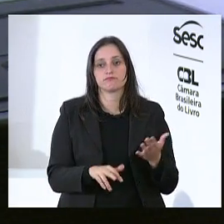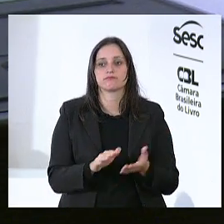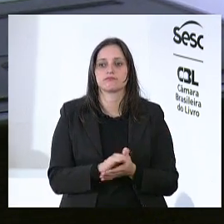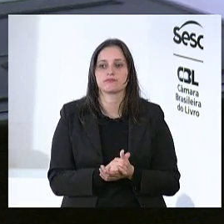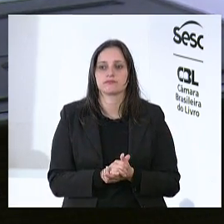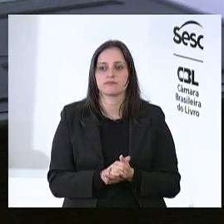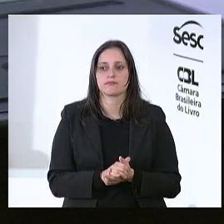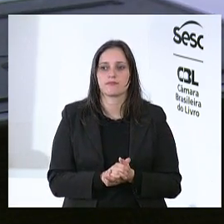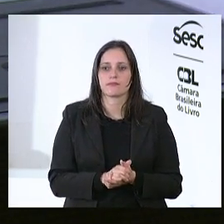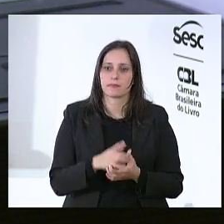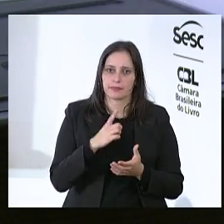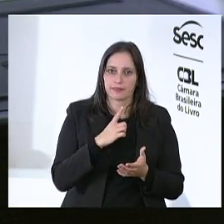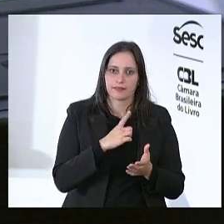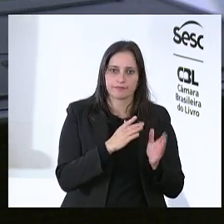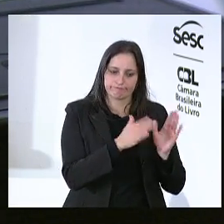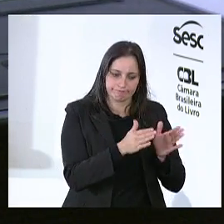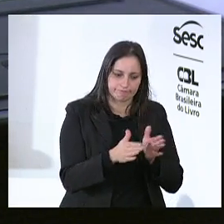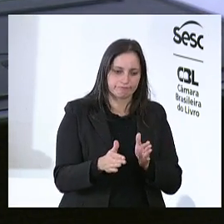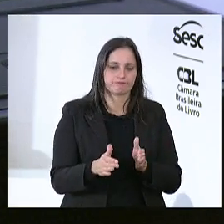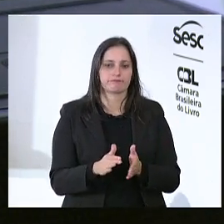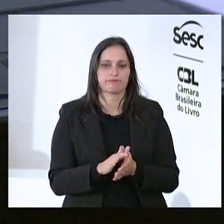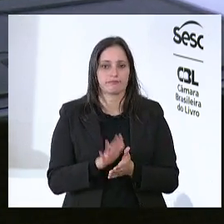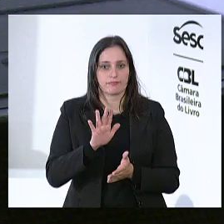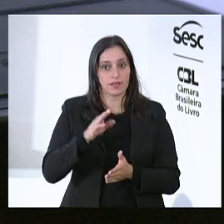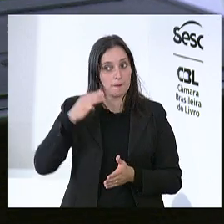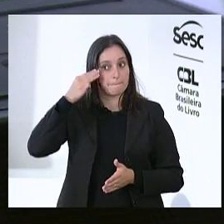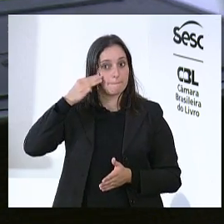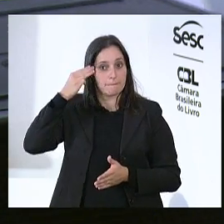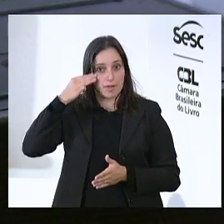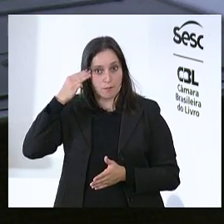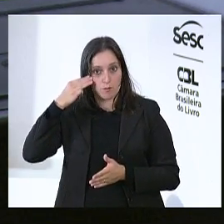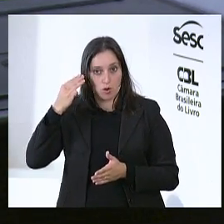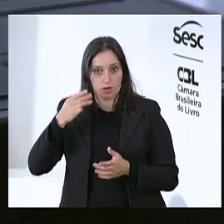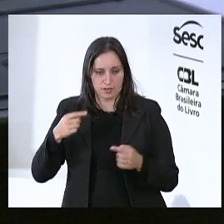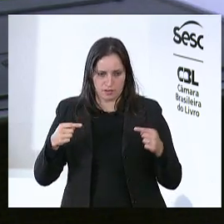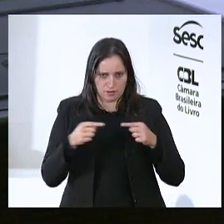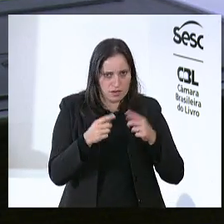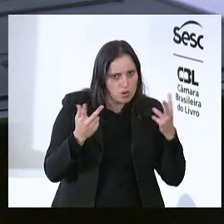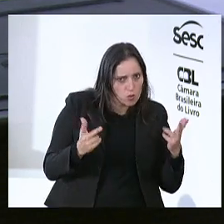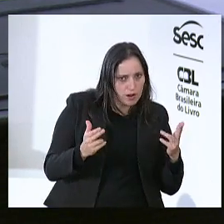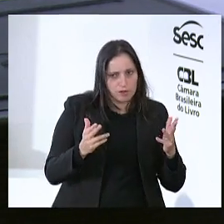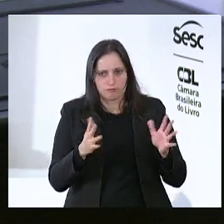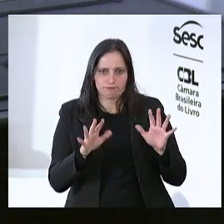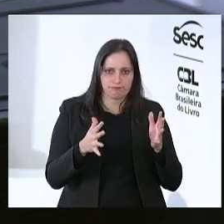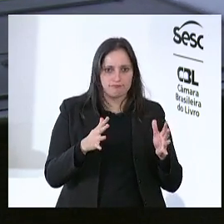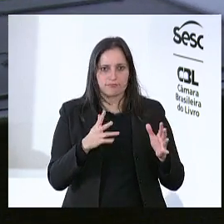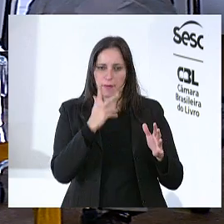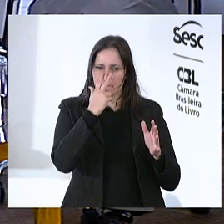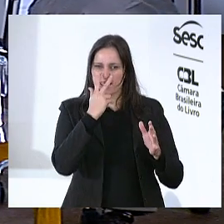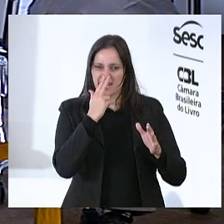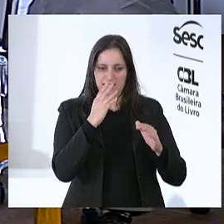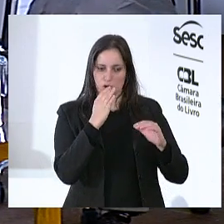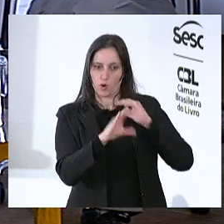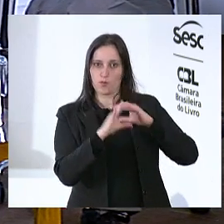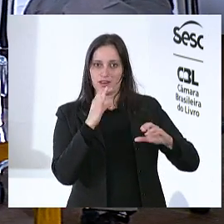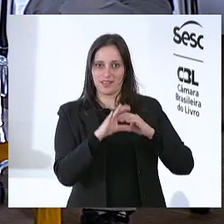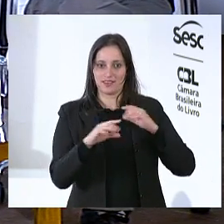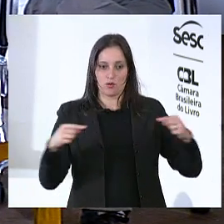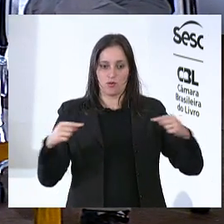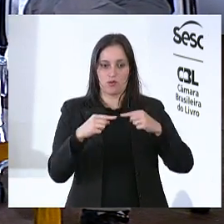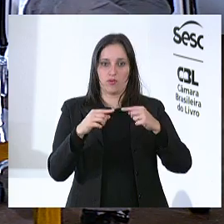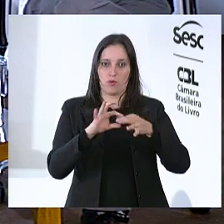tem toda uma metodologia, né? Mas memória e história, apesar de não ser a mesma coisa, elas se comunicam muito, não é? Elas se